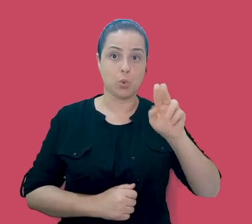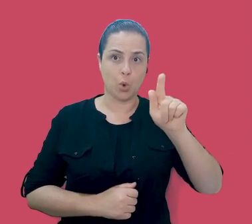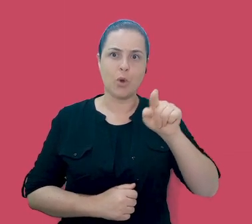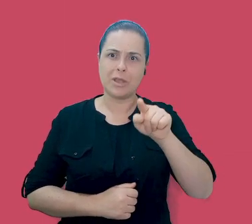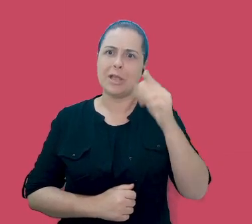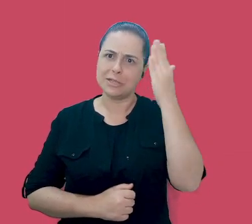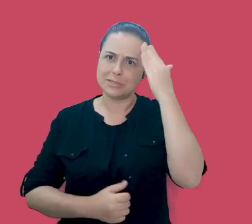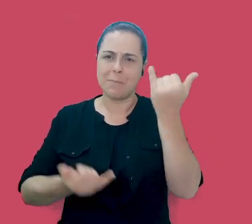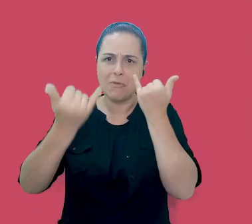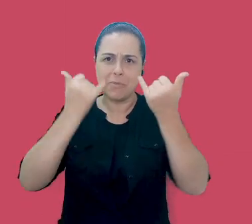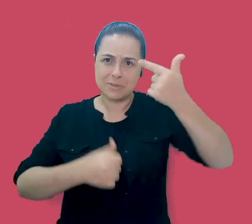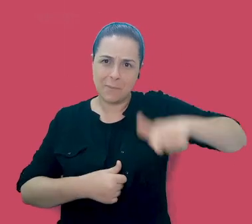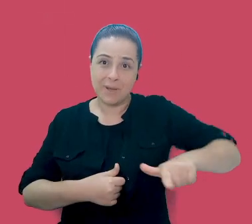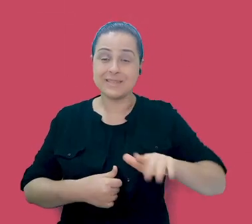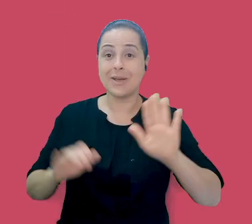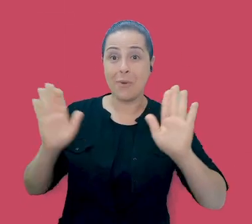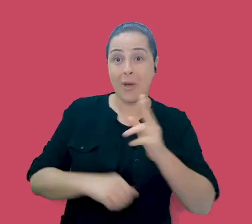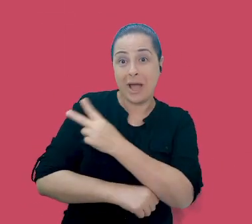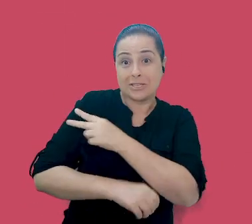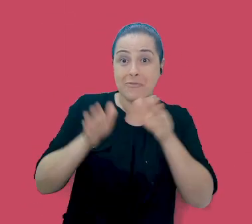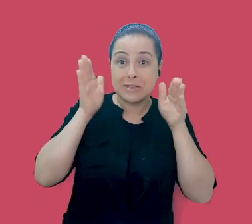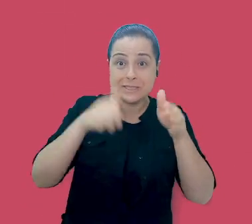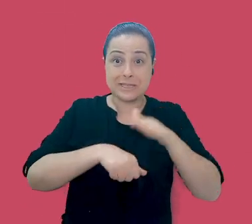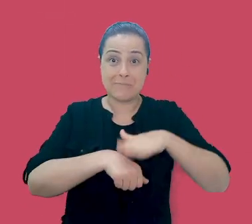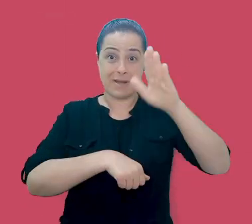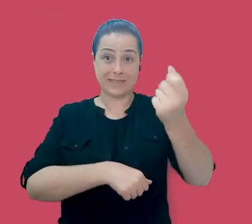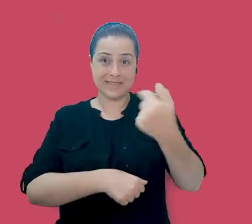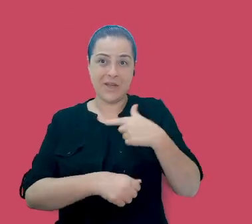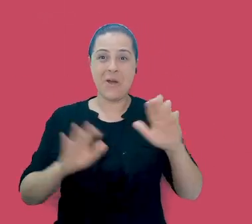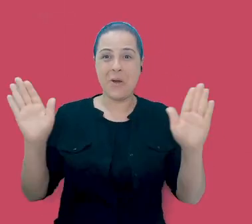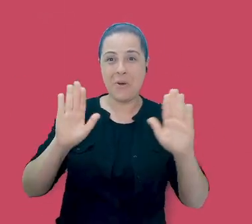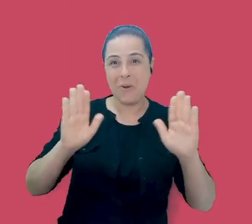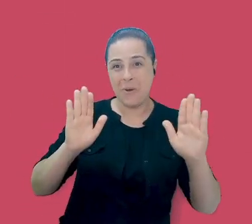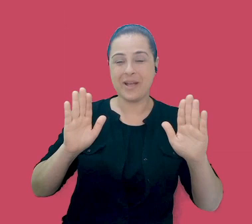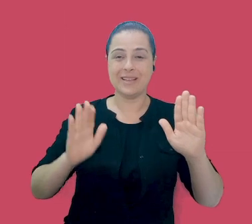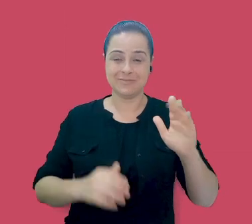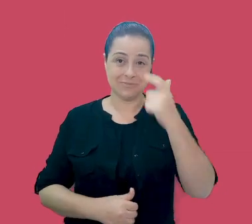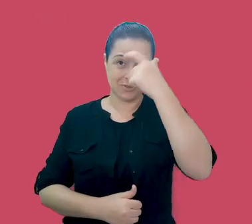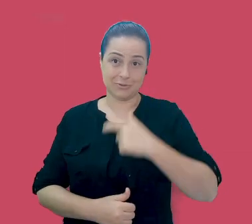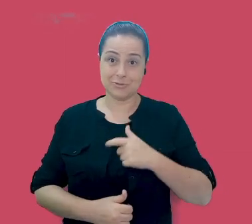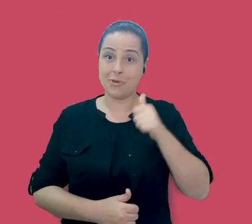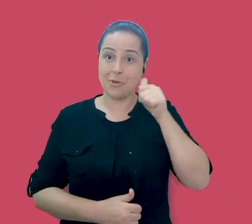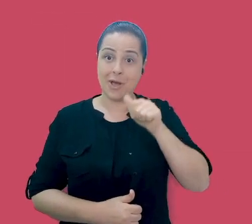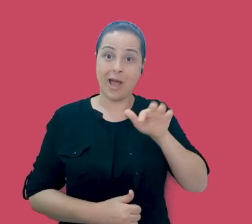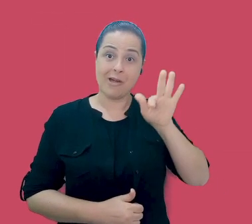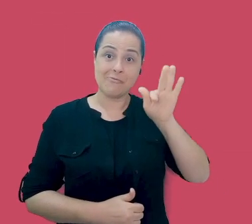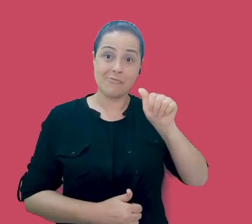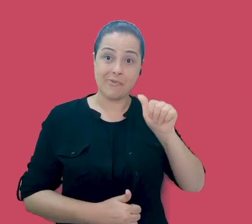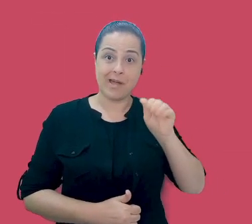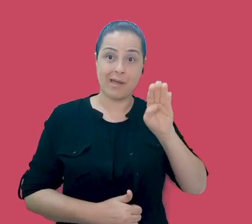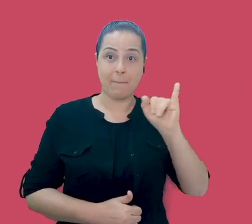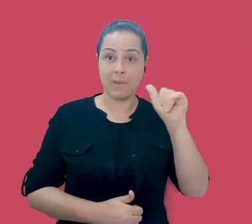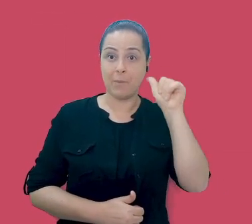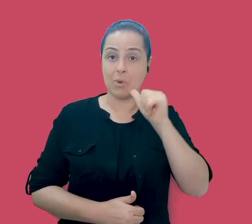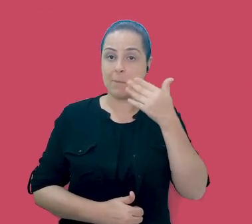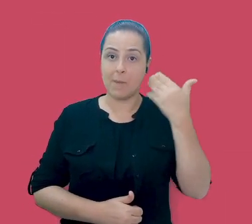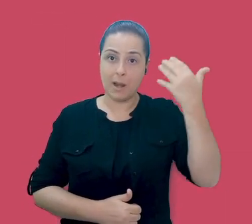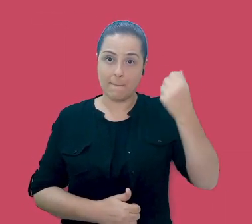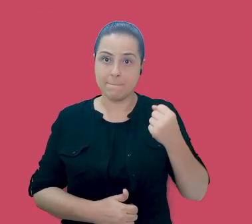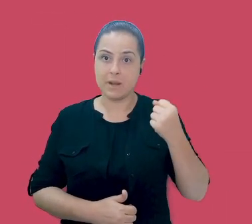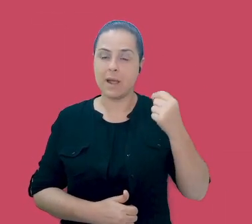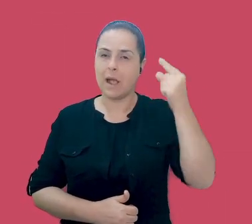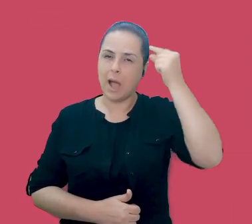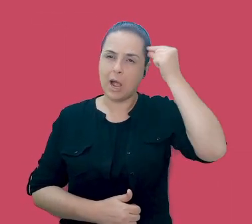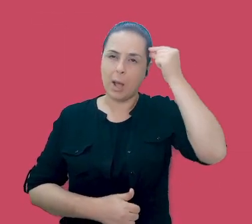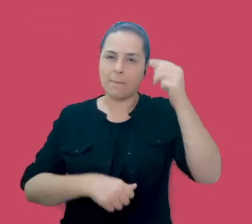chefa, que é uma pessoa mais centrada. Oi, chefa. Oi, Cá. Oi, sou Fabi Gutierrez, sou uma mulher branca, cabelos castanhos claros, estou